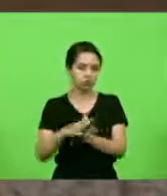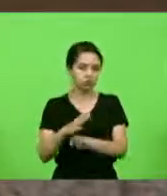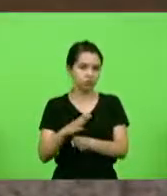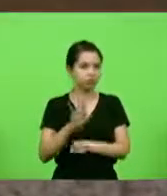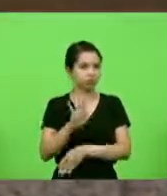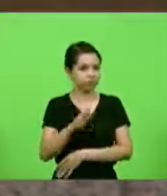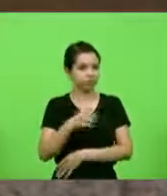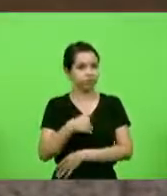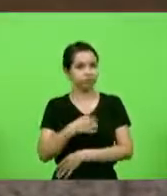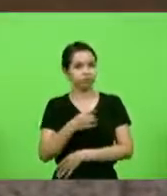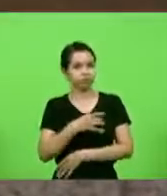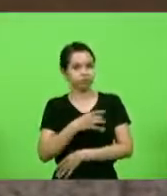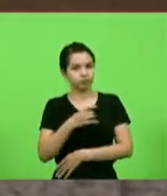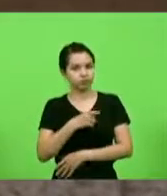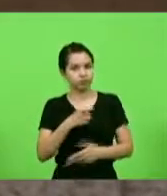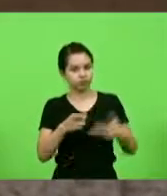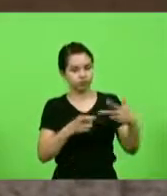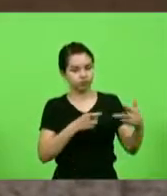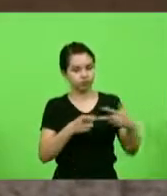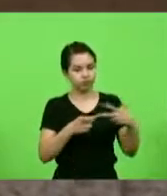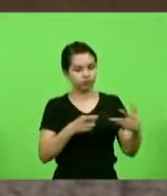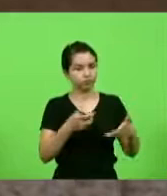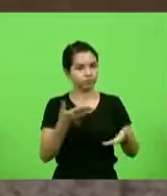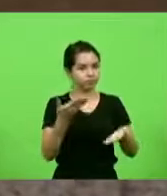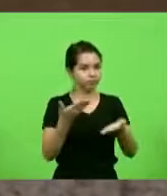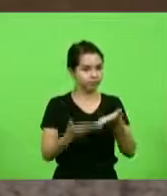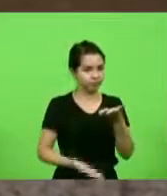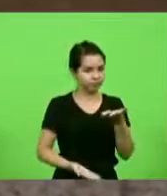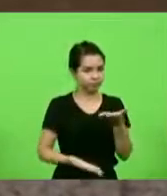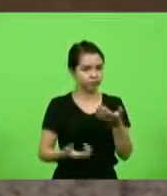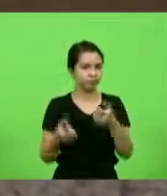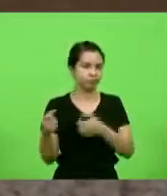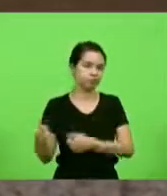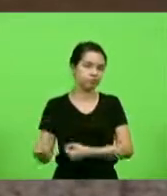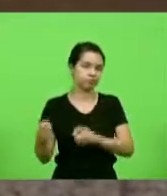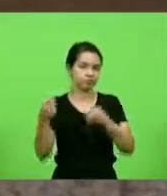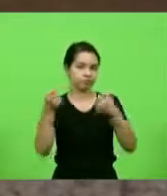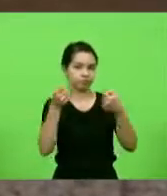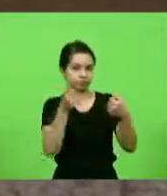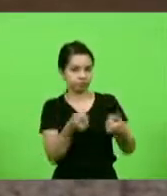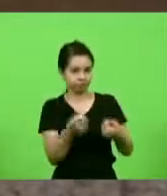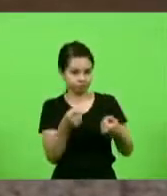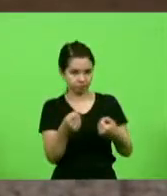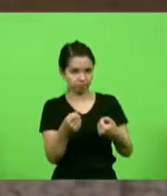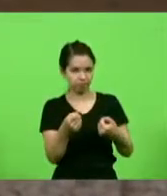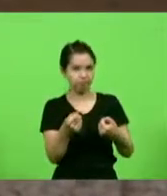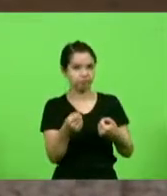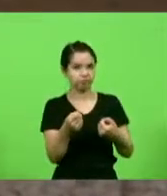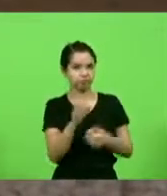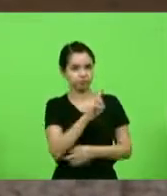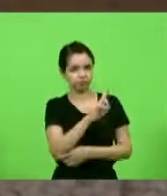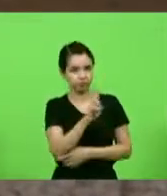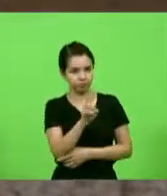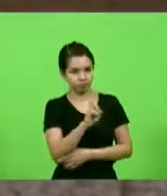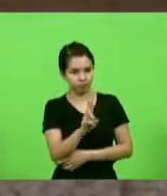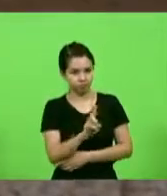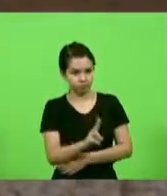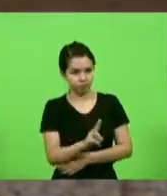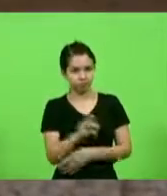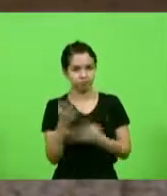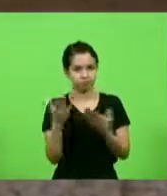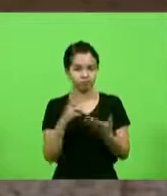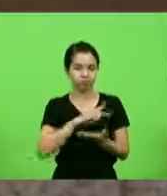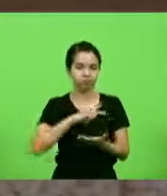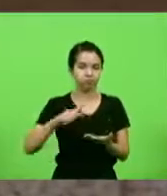quando o executivo, aqui no caso, ele perde também o poder de ele nomear também o presidente